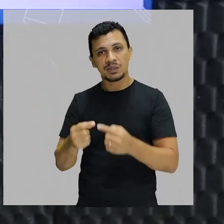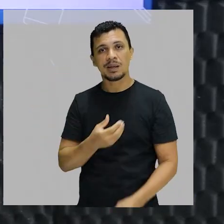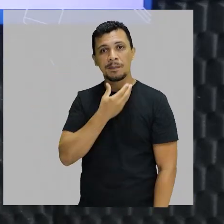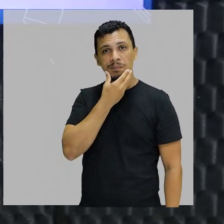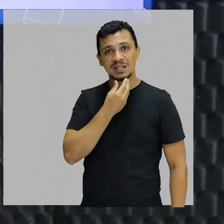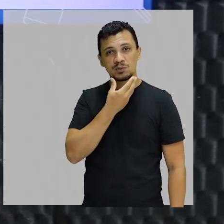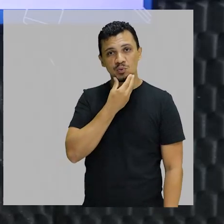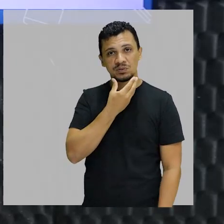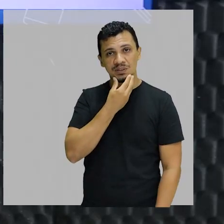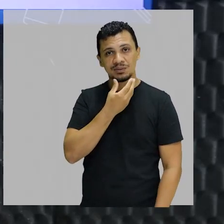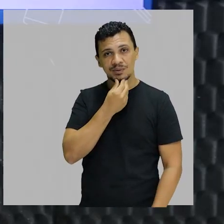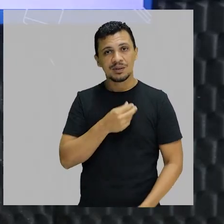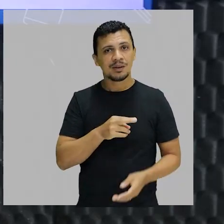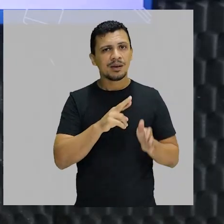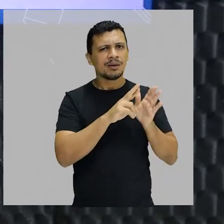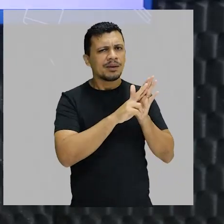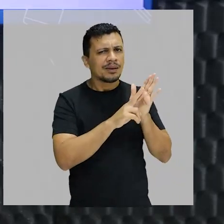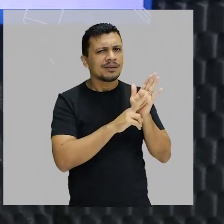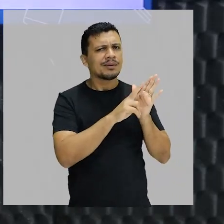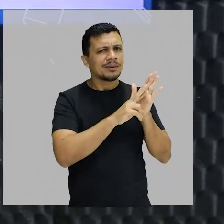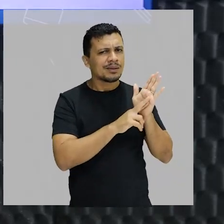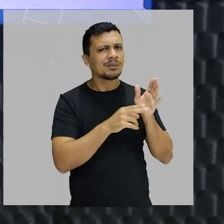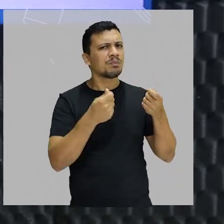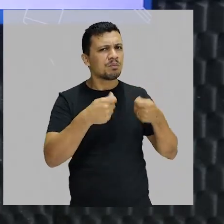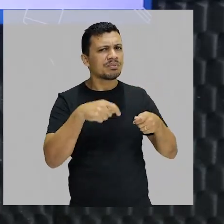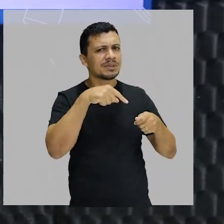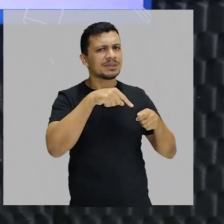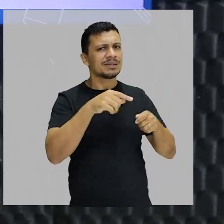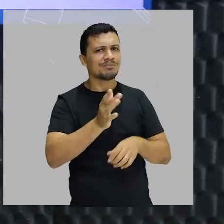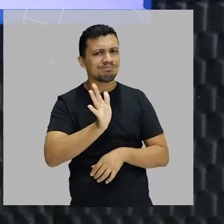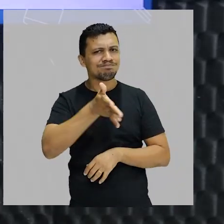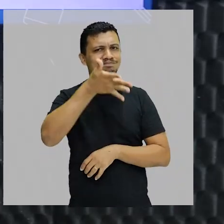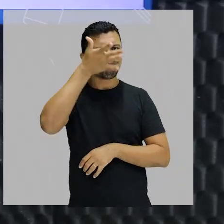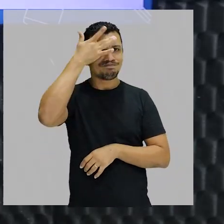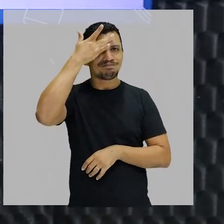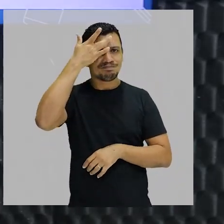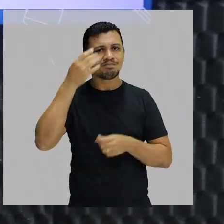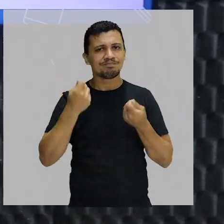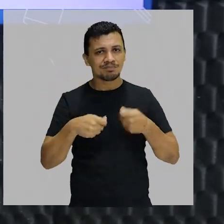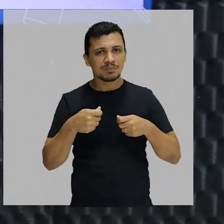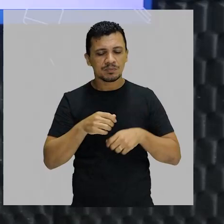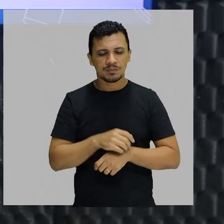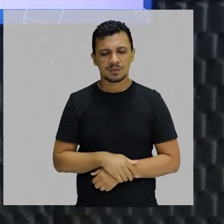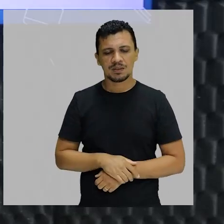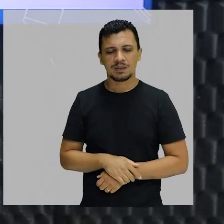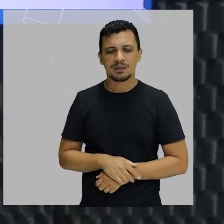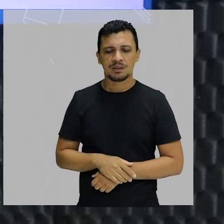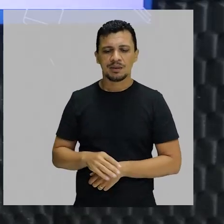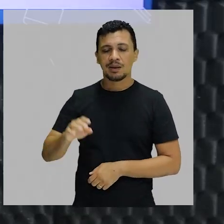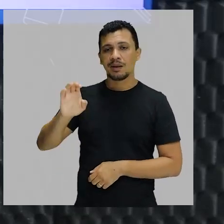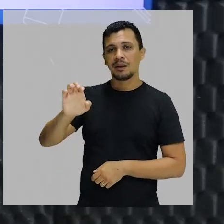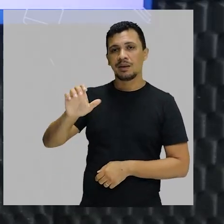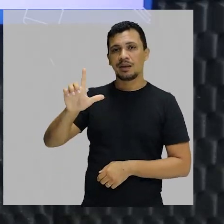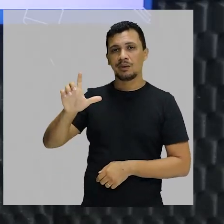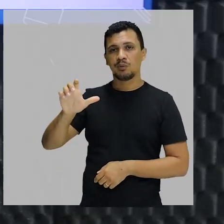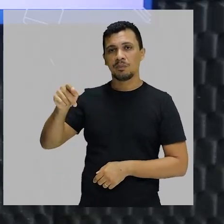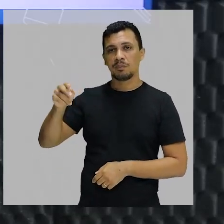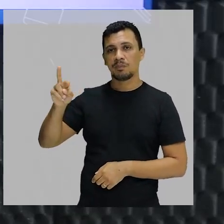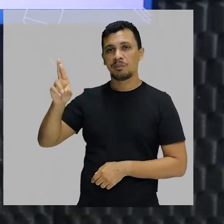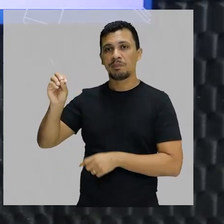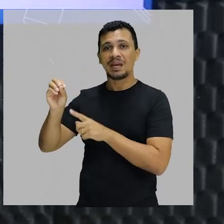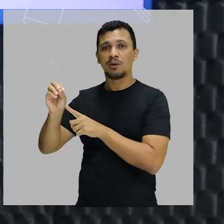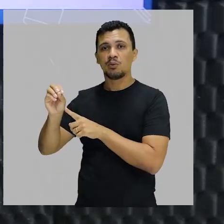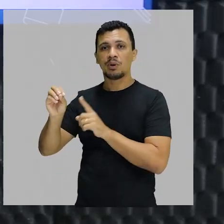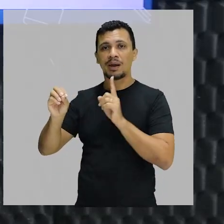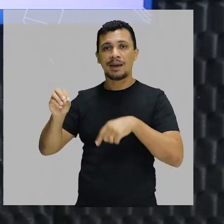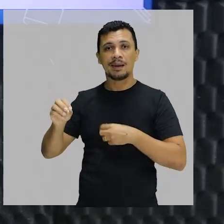masculinas, tá? Regrinhas que você precisa, ó, memorizar. Então, el perro, o